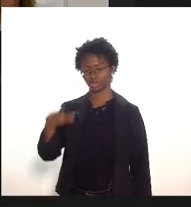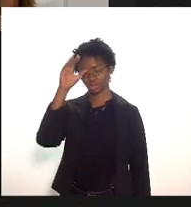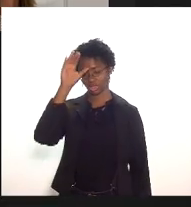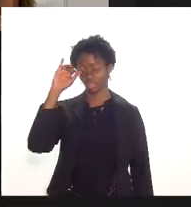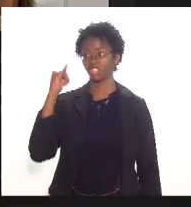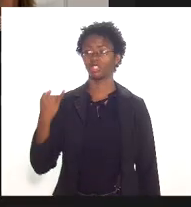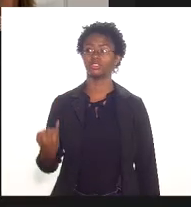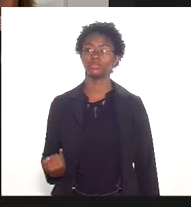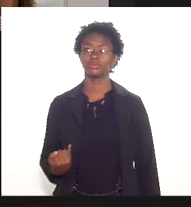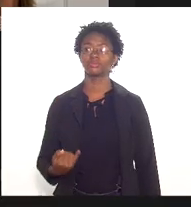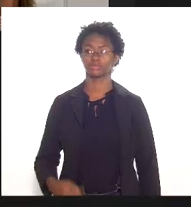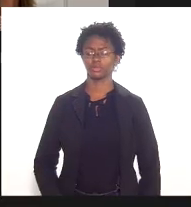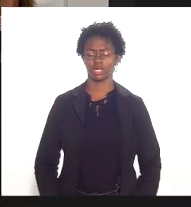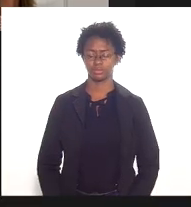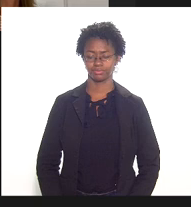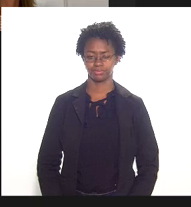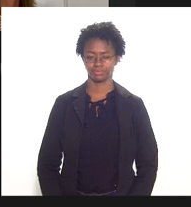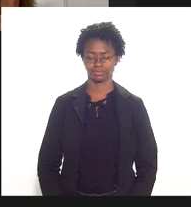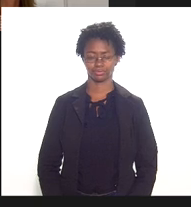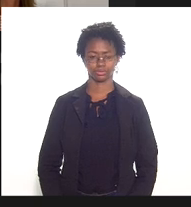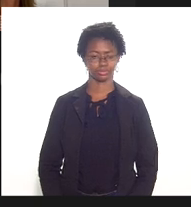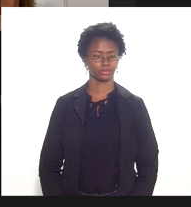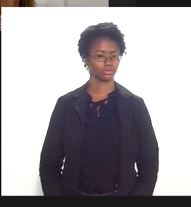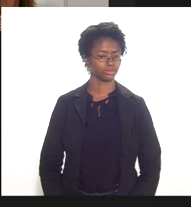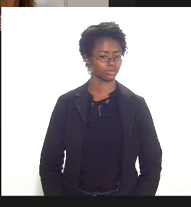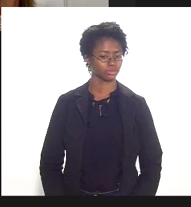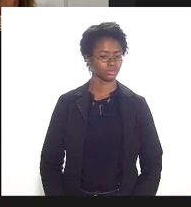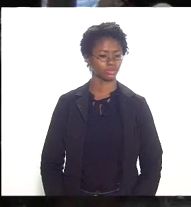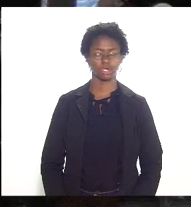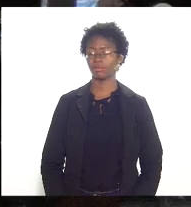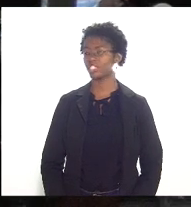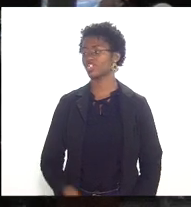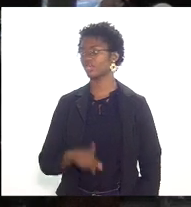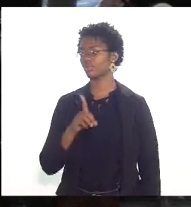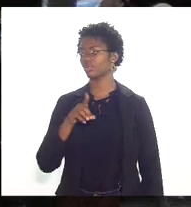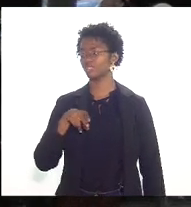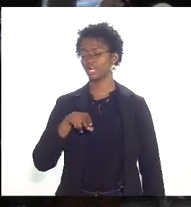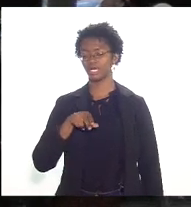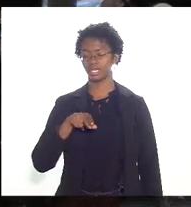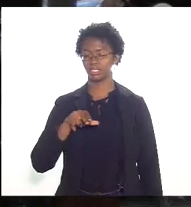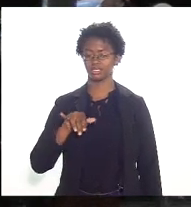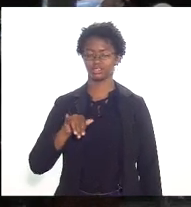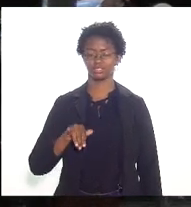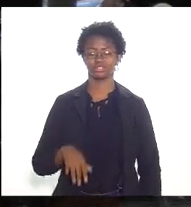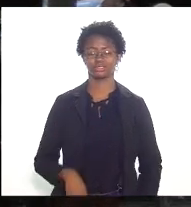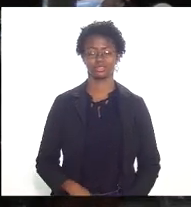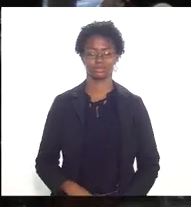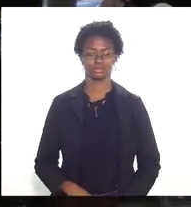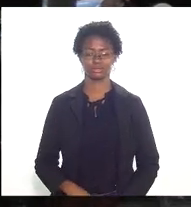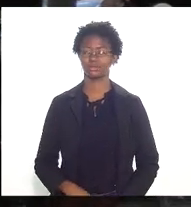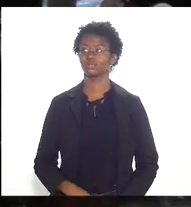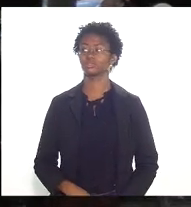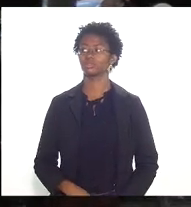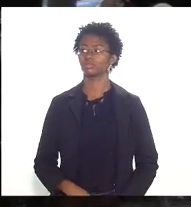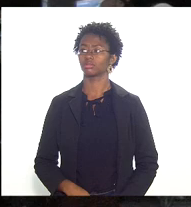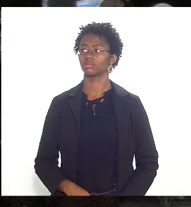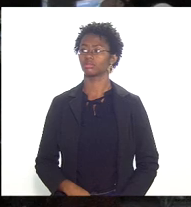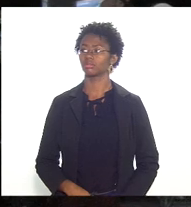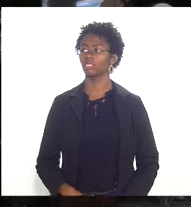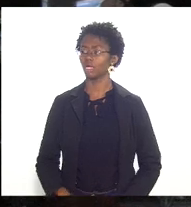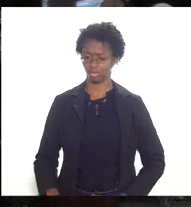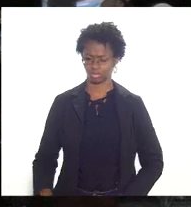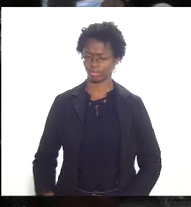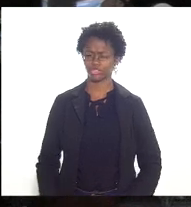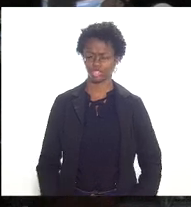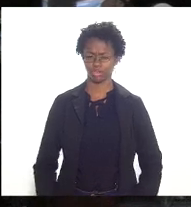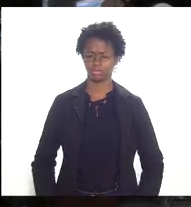Dani Monteiro viajo Dani Monteiro e Jane o